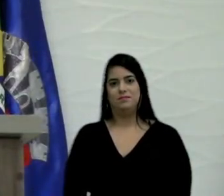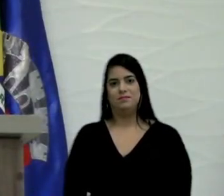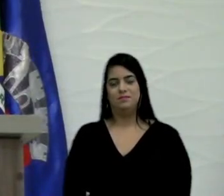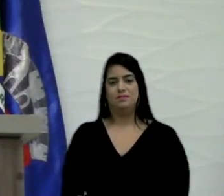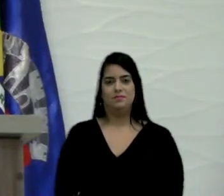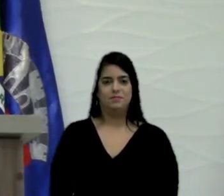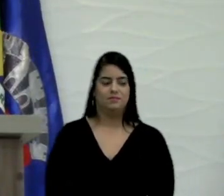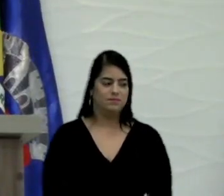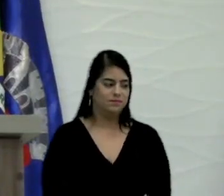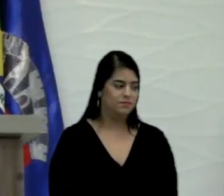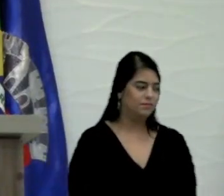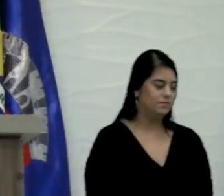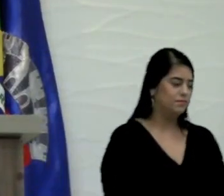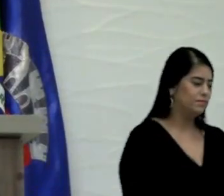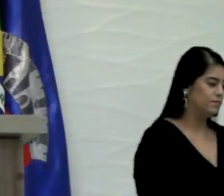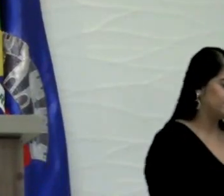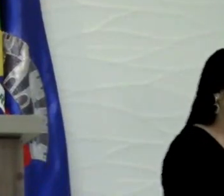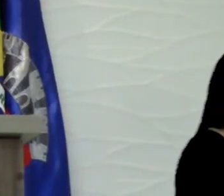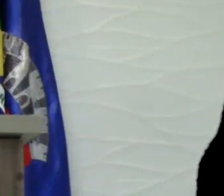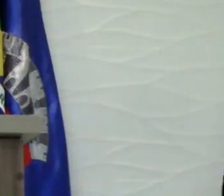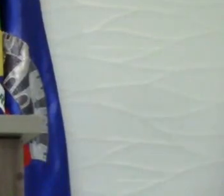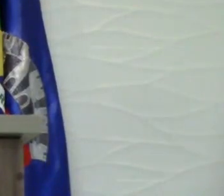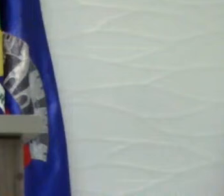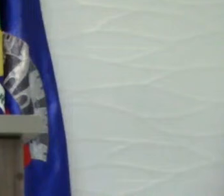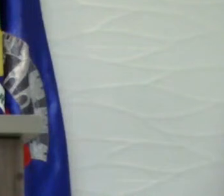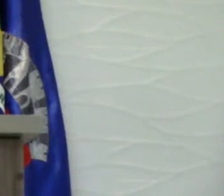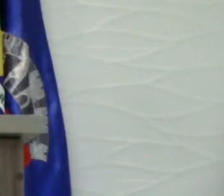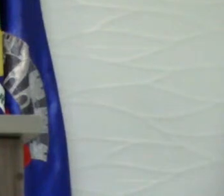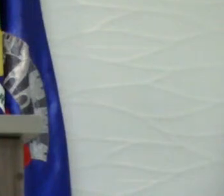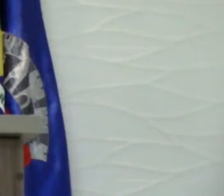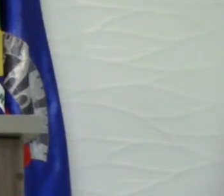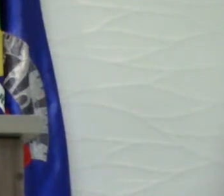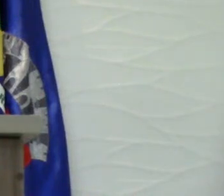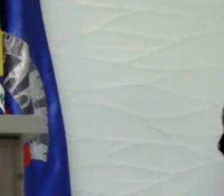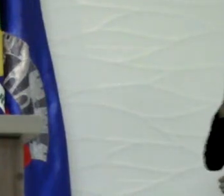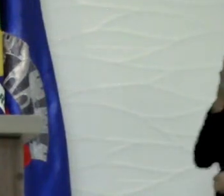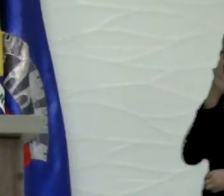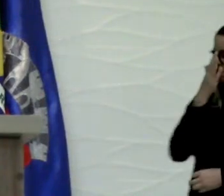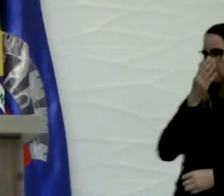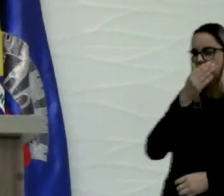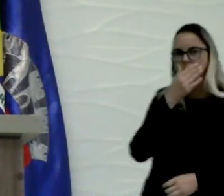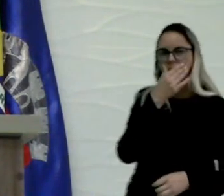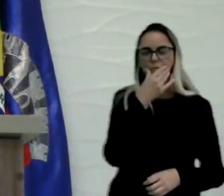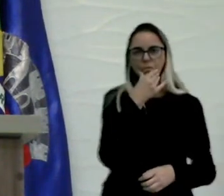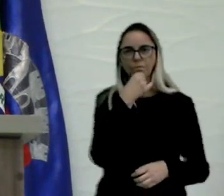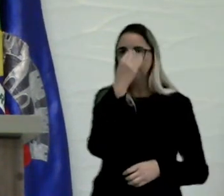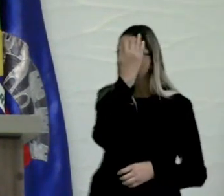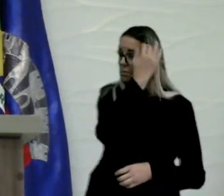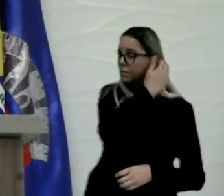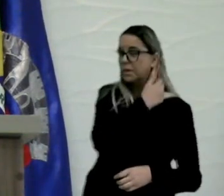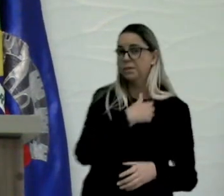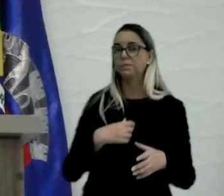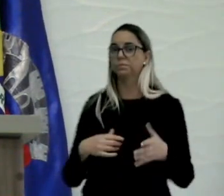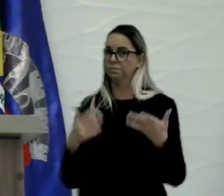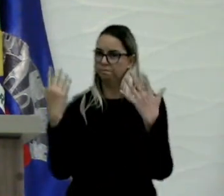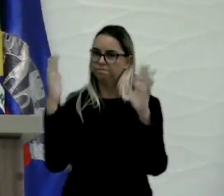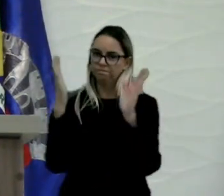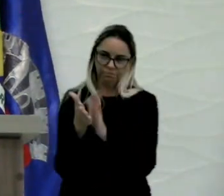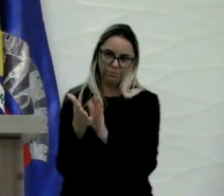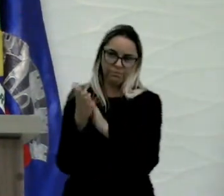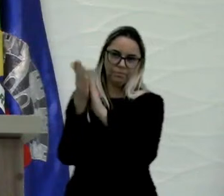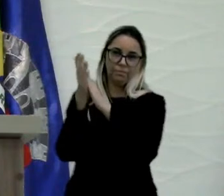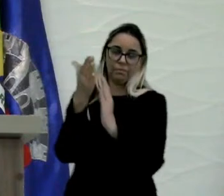fera boa tarde tá de parabéns colega Bruno por essa indicação que eu